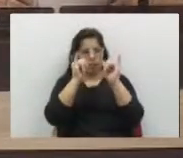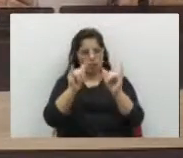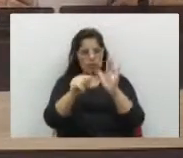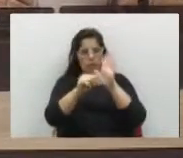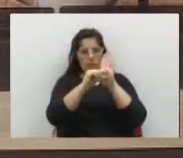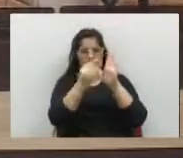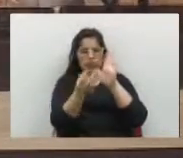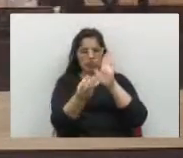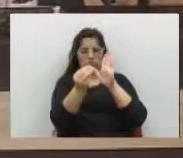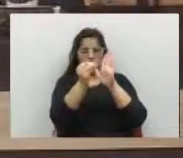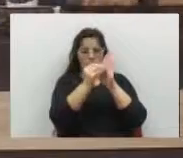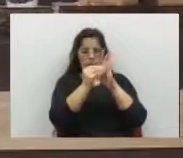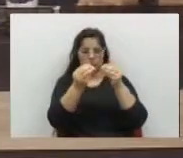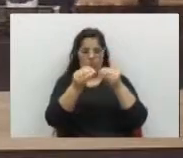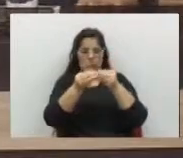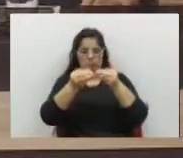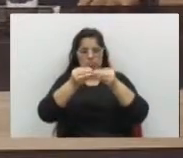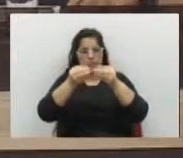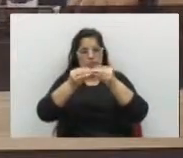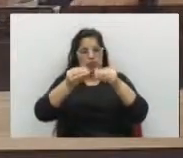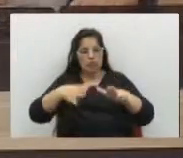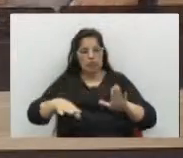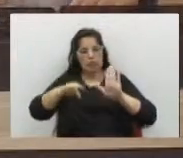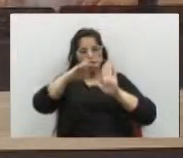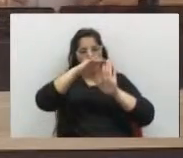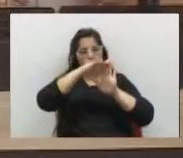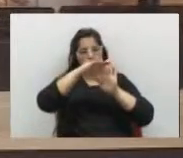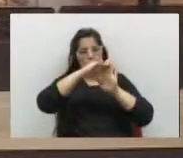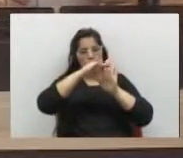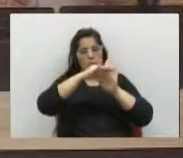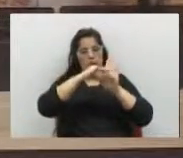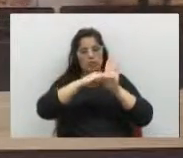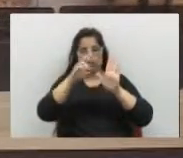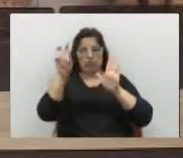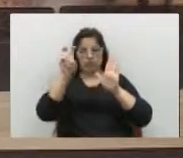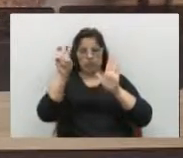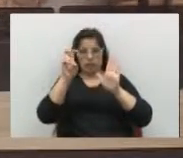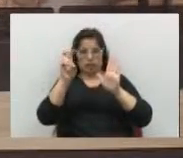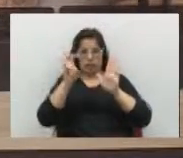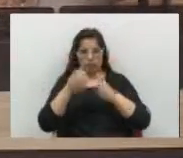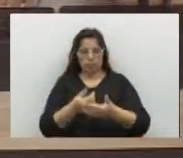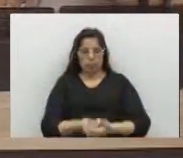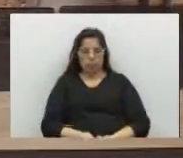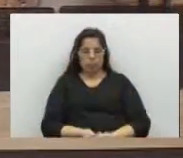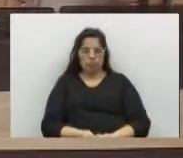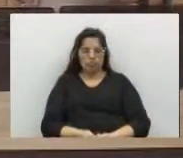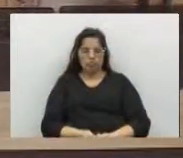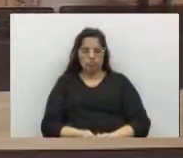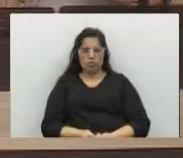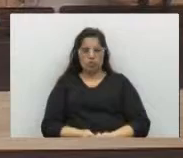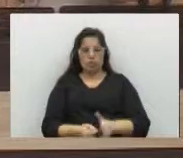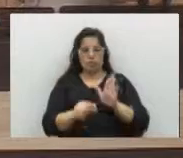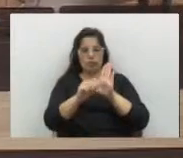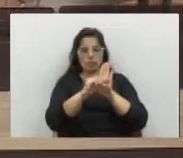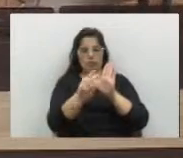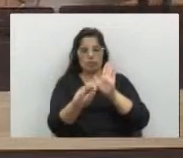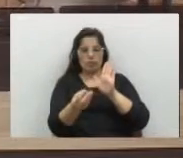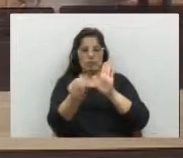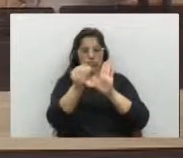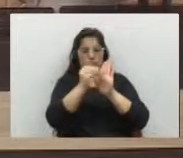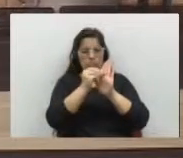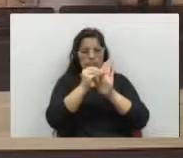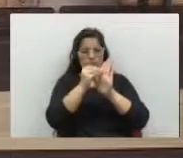emenda prejudica o item 5º da pauta. Emenda aditiva